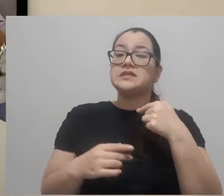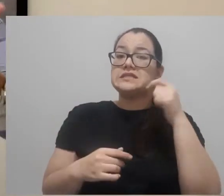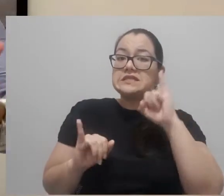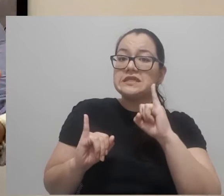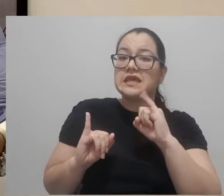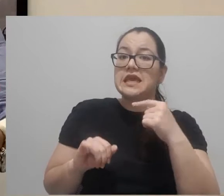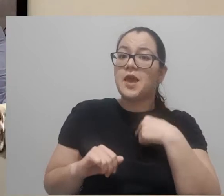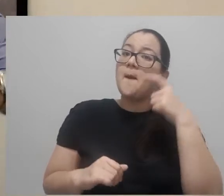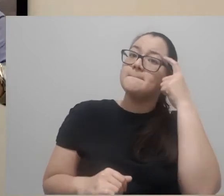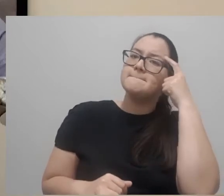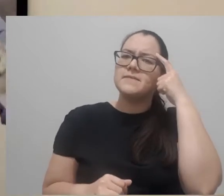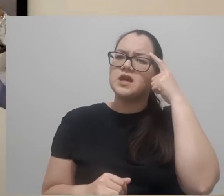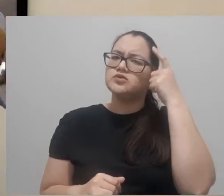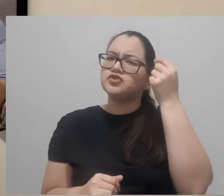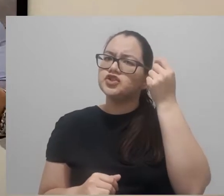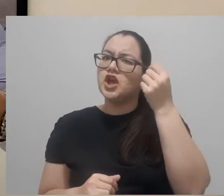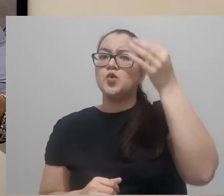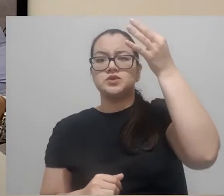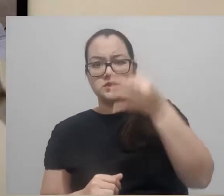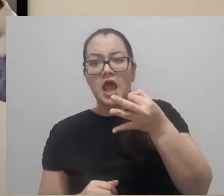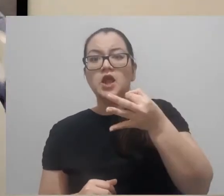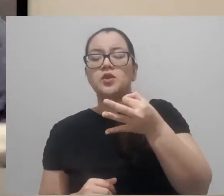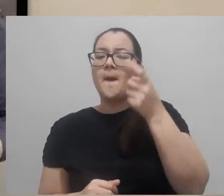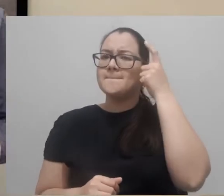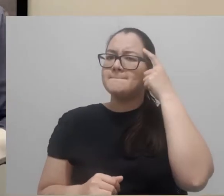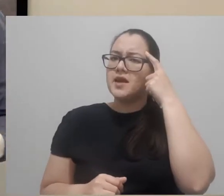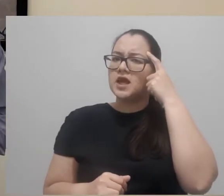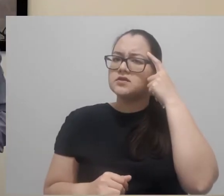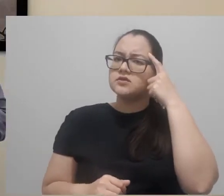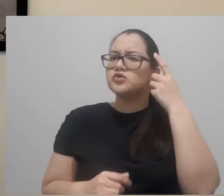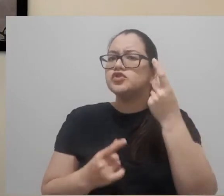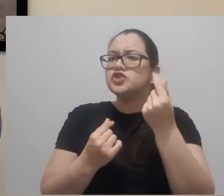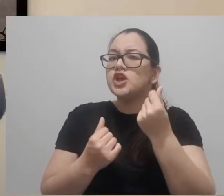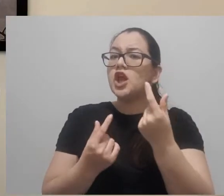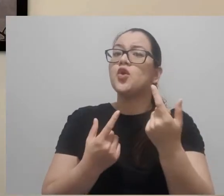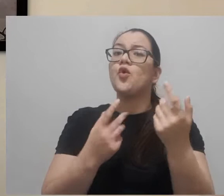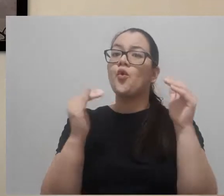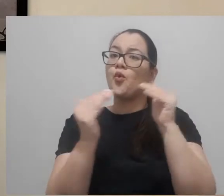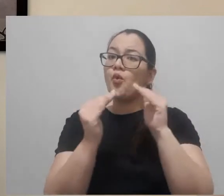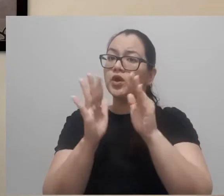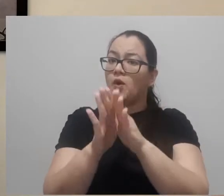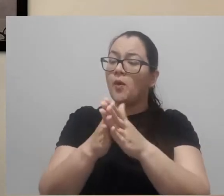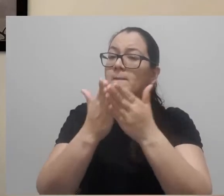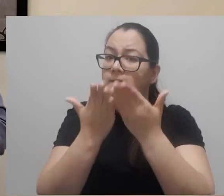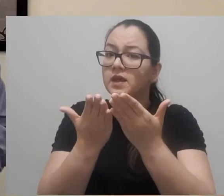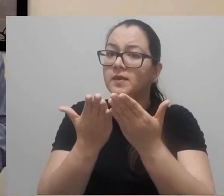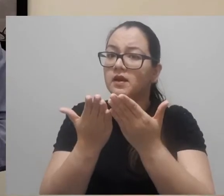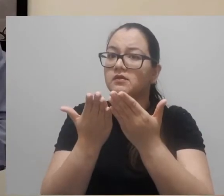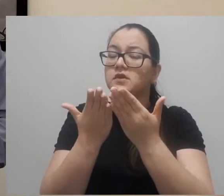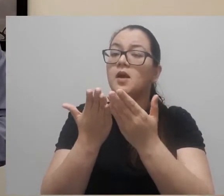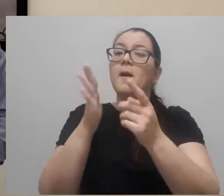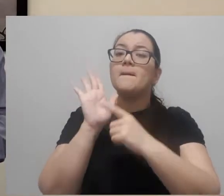diante daquilo que eu possuo, diante da riqueza, isso vai mostrar, isso é uma das marcas da